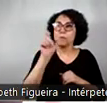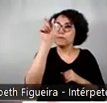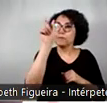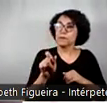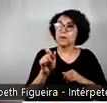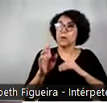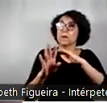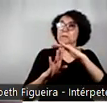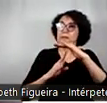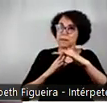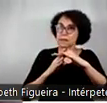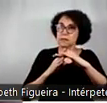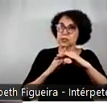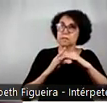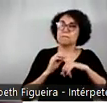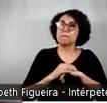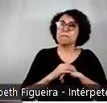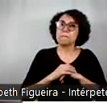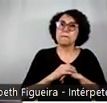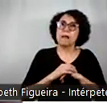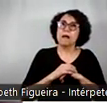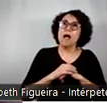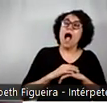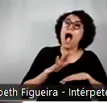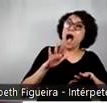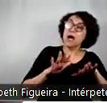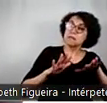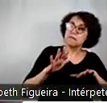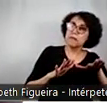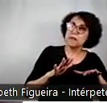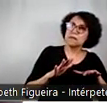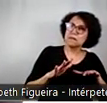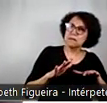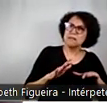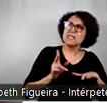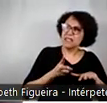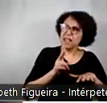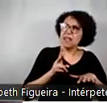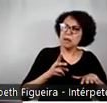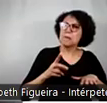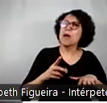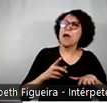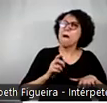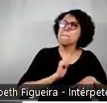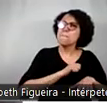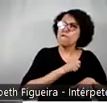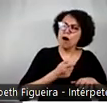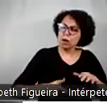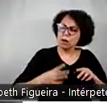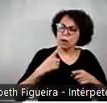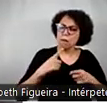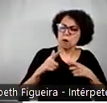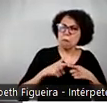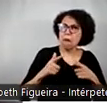problema, né? Já perceberam que assim sempre vão falar de fluxo migratório, sempre vai falar de migração, né? Sempre fala de crises, né?